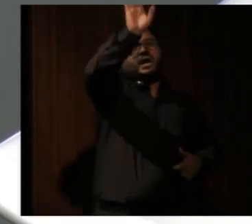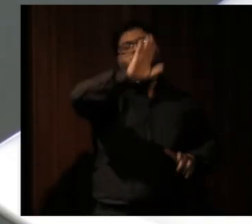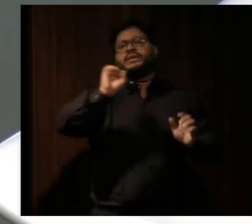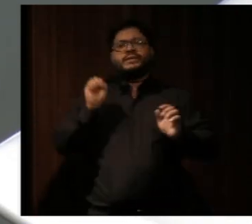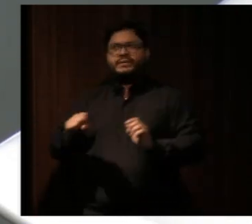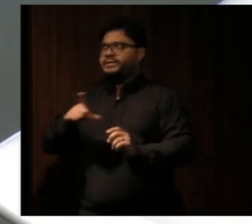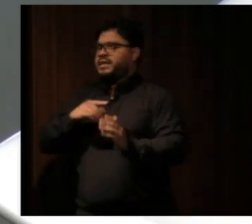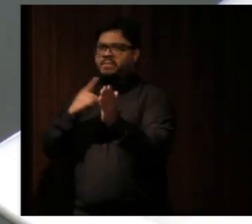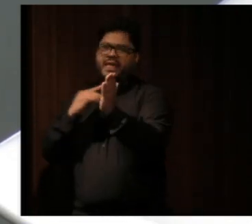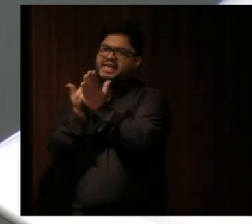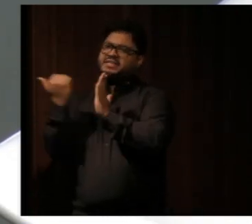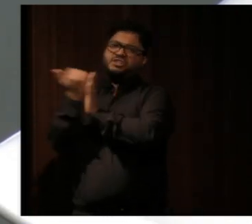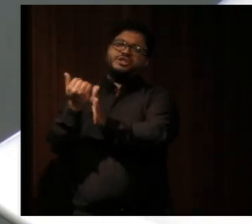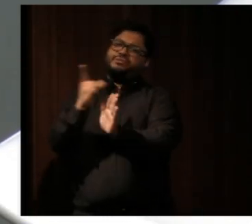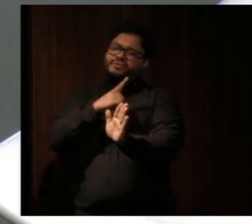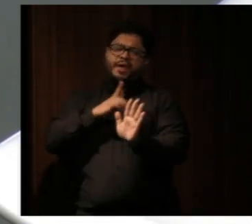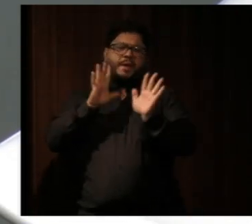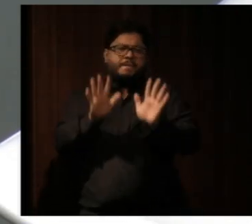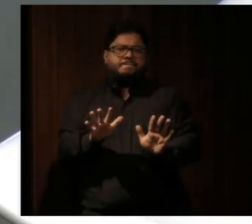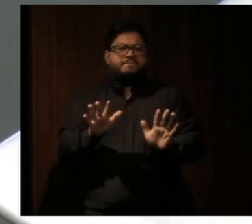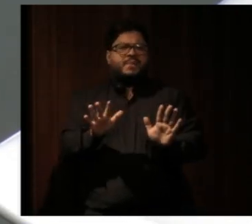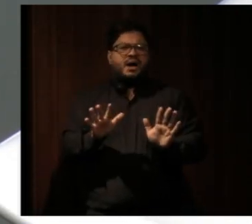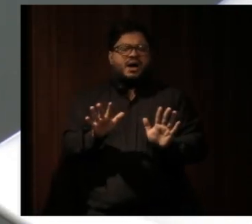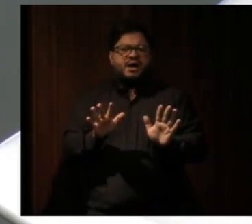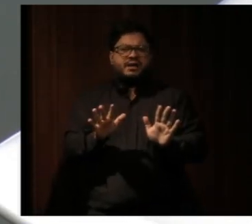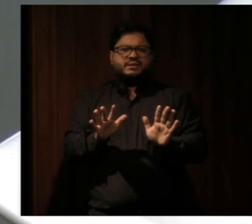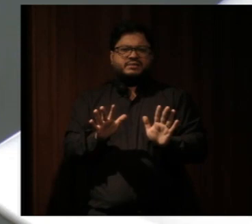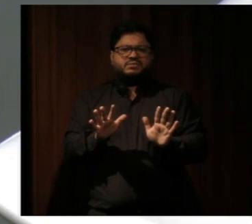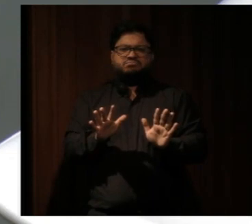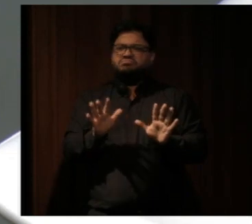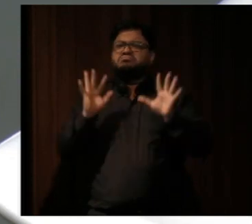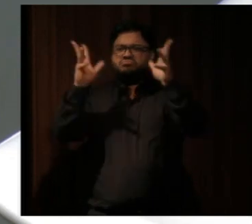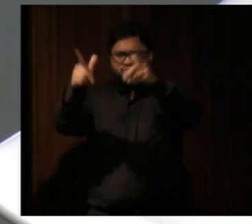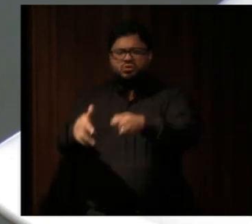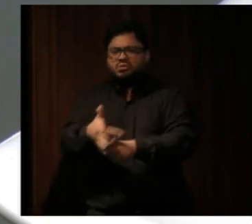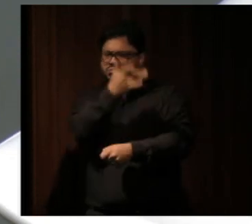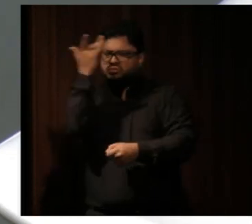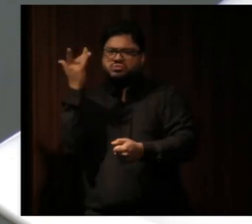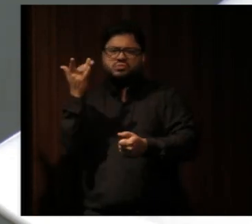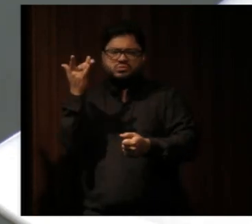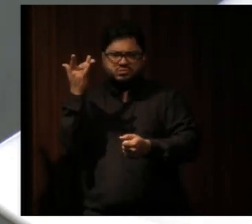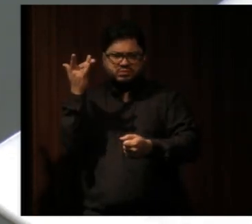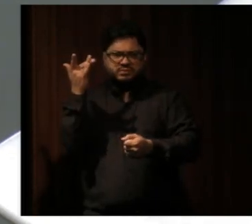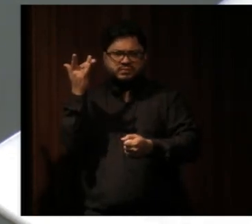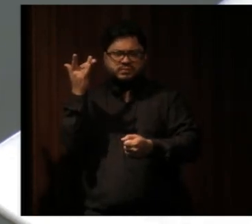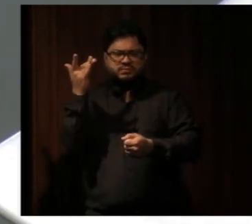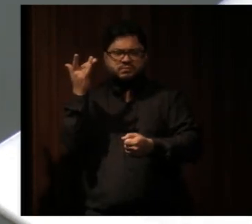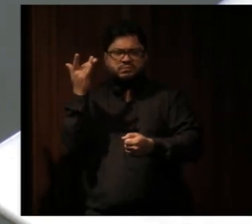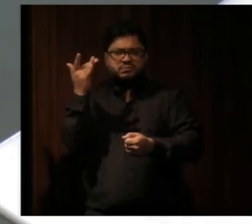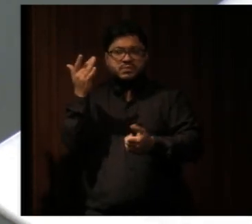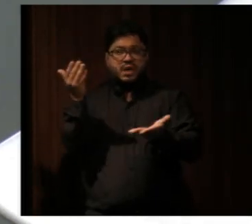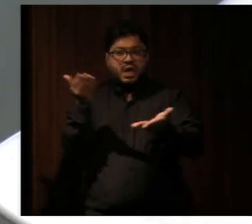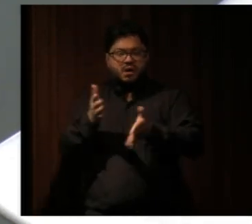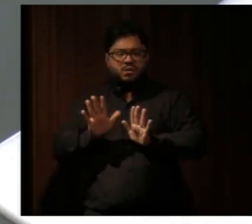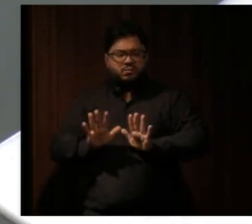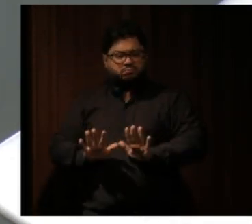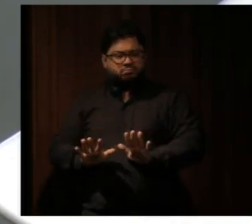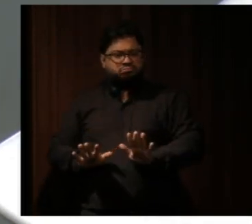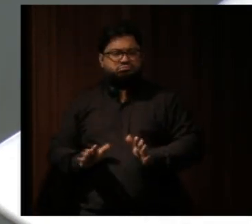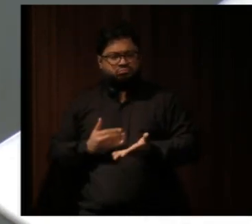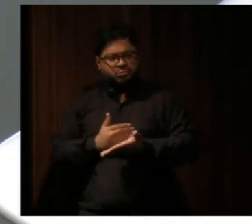sempre recessos mas eu eu acho todo mundo tá começando a baixar um pouco a